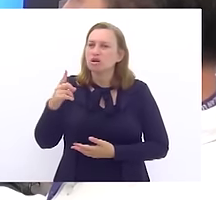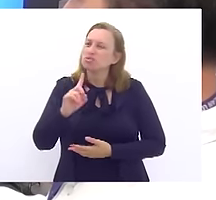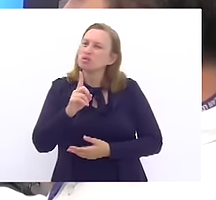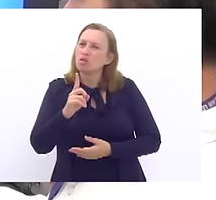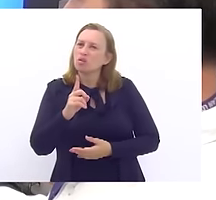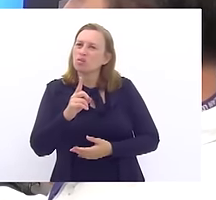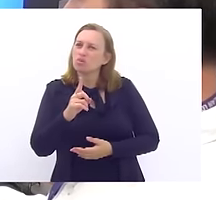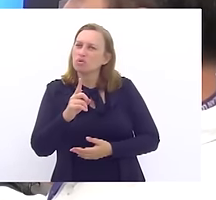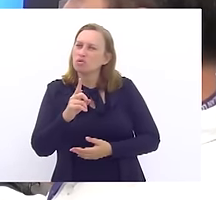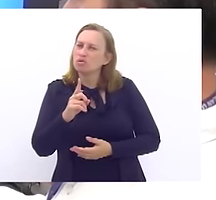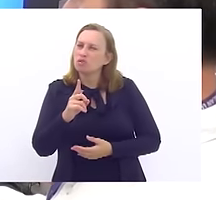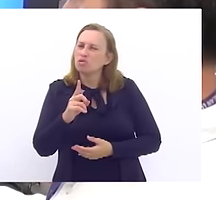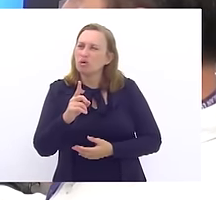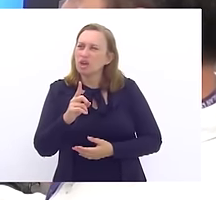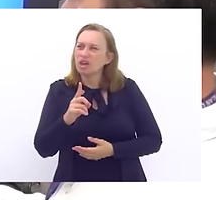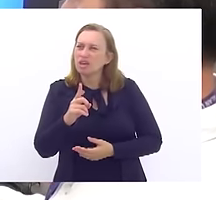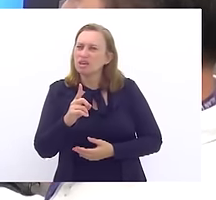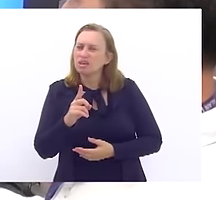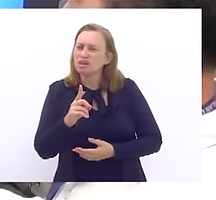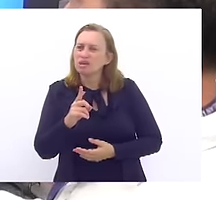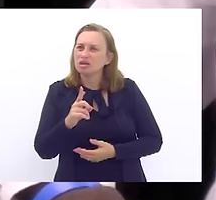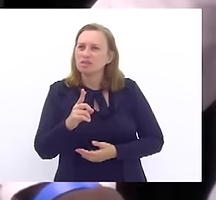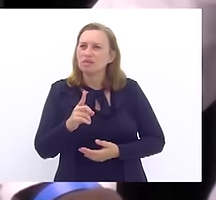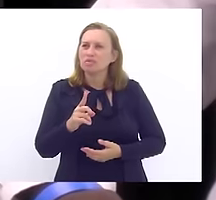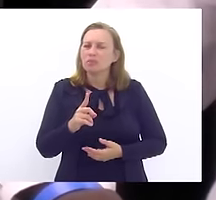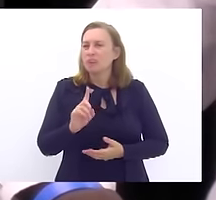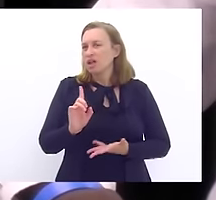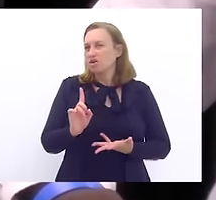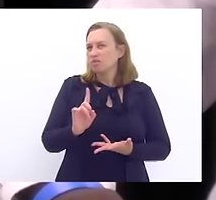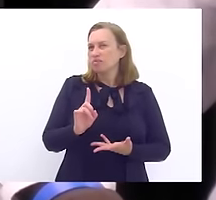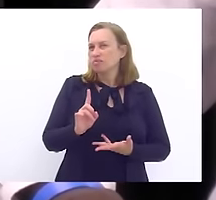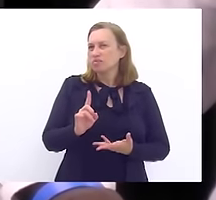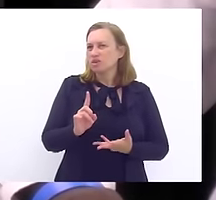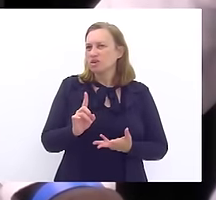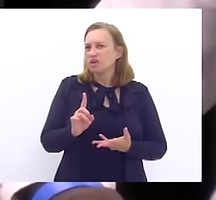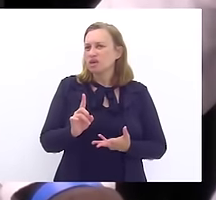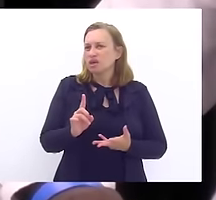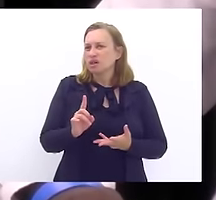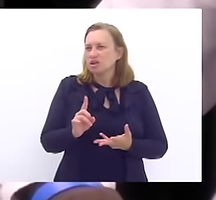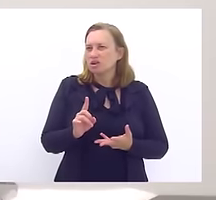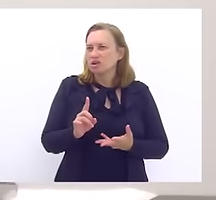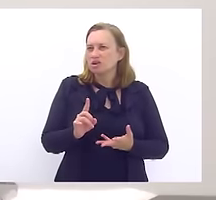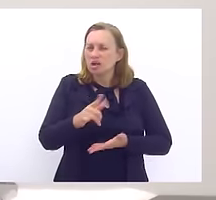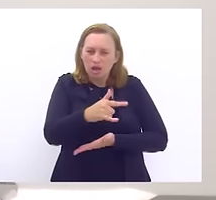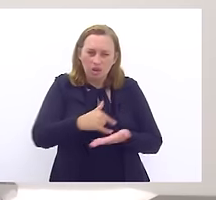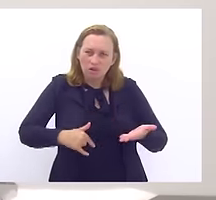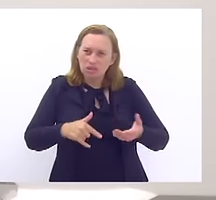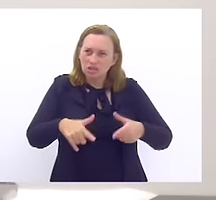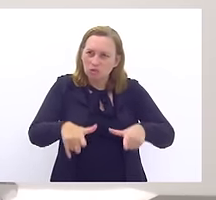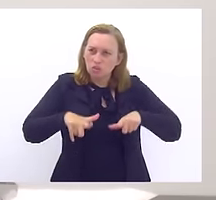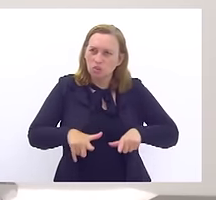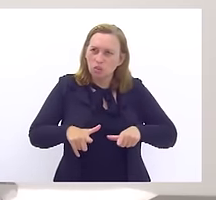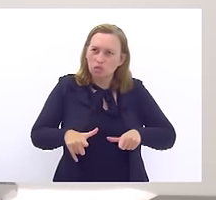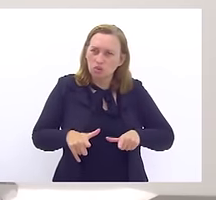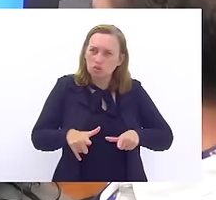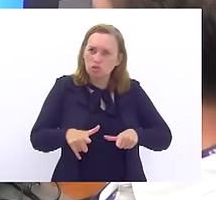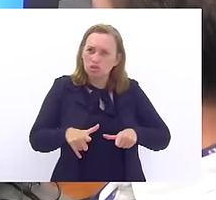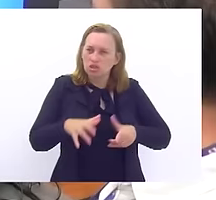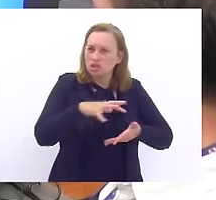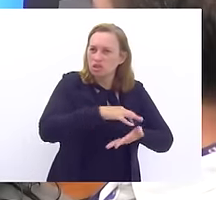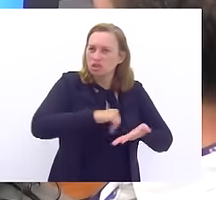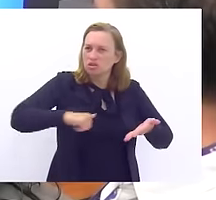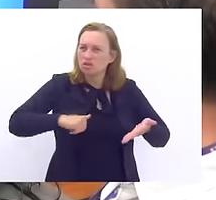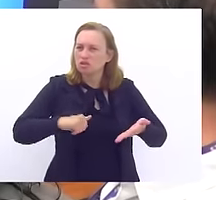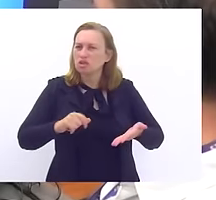foi um que tá registrado Pátio Ah não a cassação do a cassação do do certificado de aprovação é o quê o senhor funciona